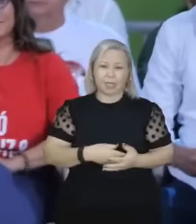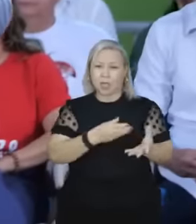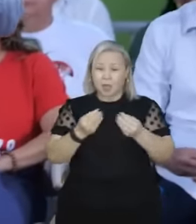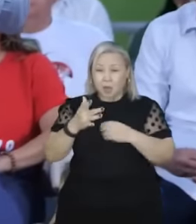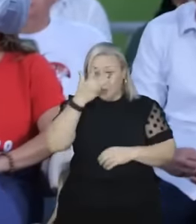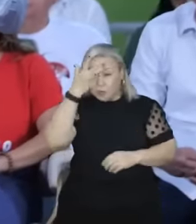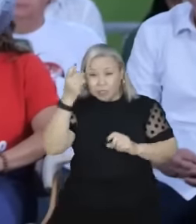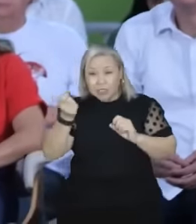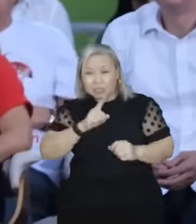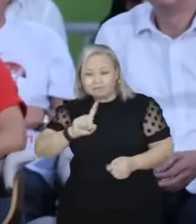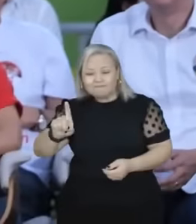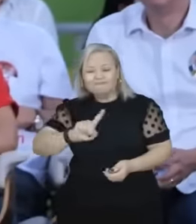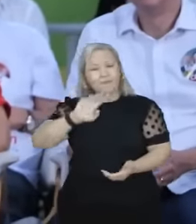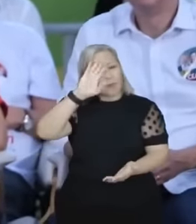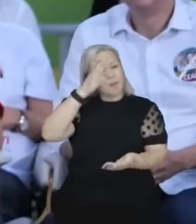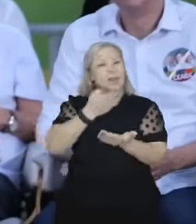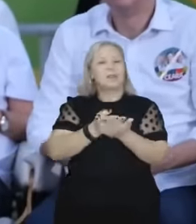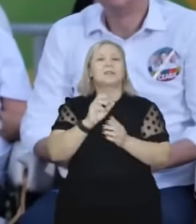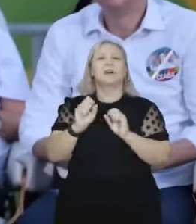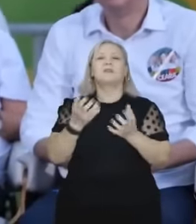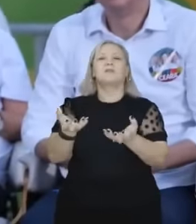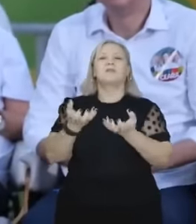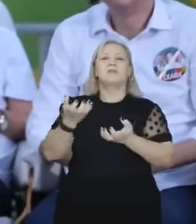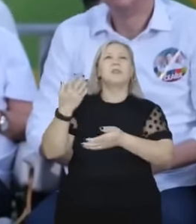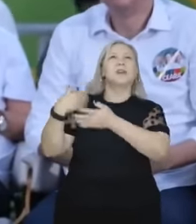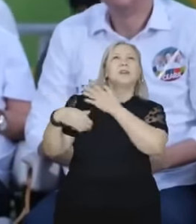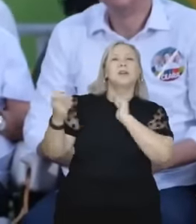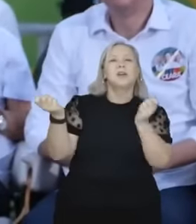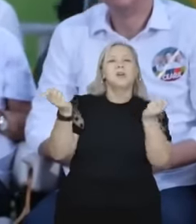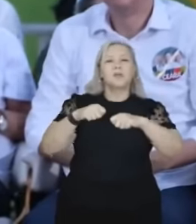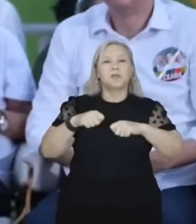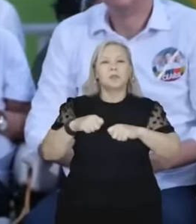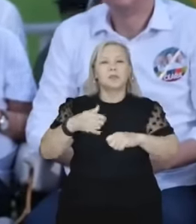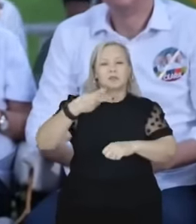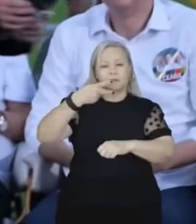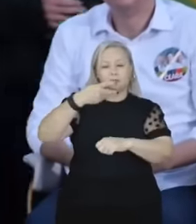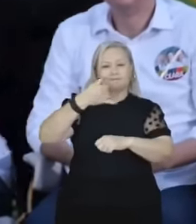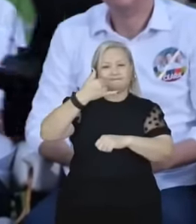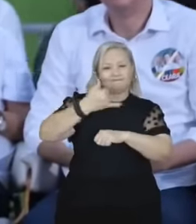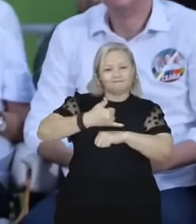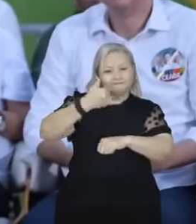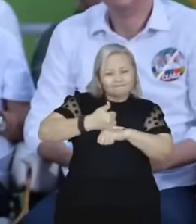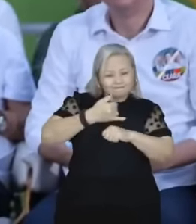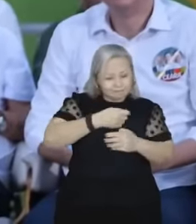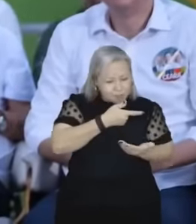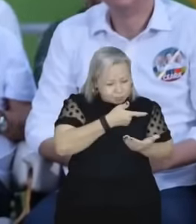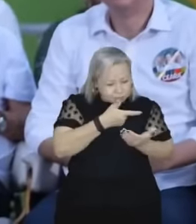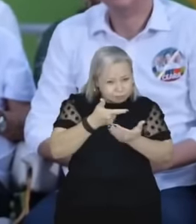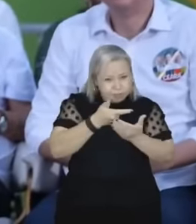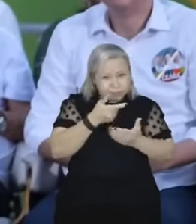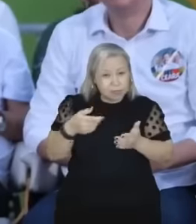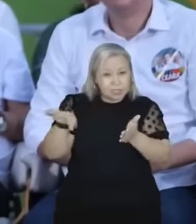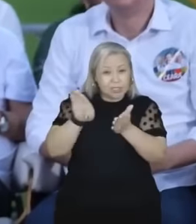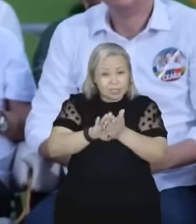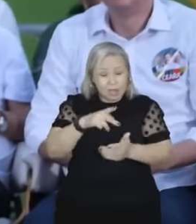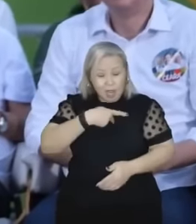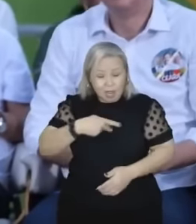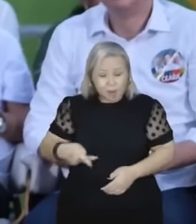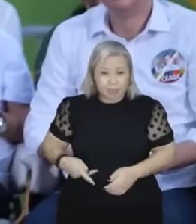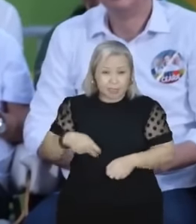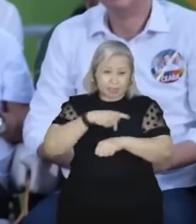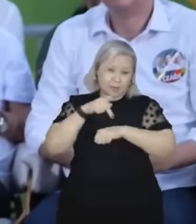que era possível um torneiro mecânico chegar a presidente da República desse país. E muita